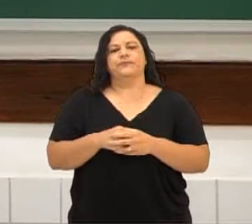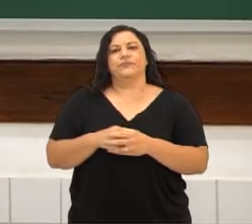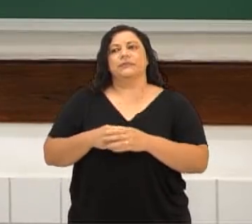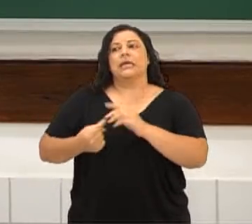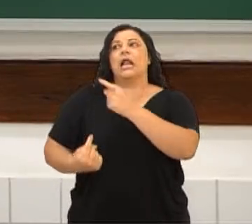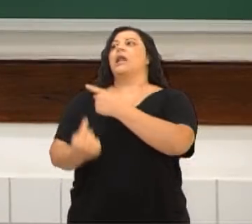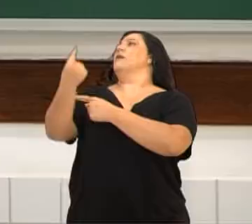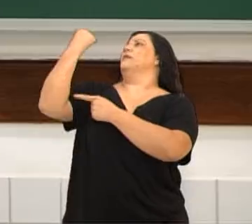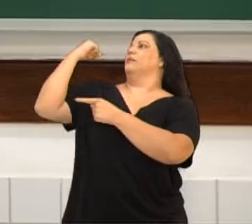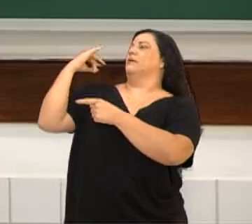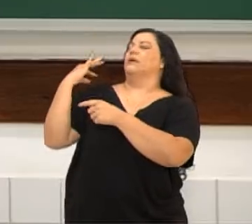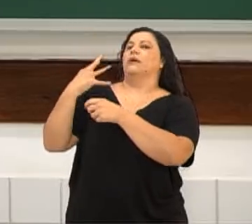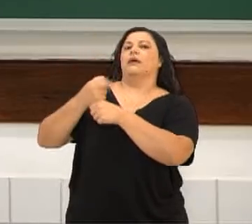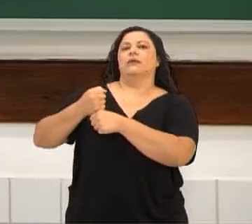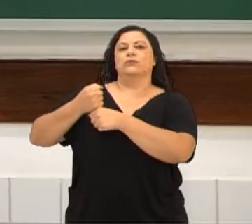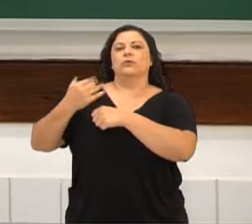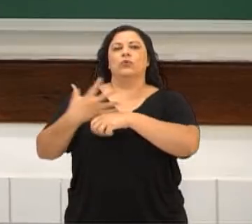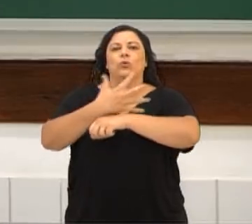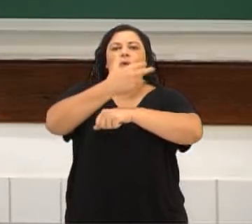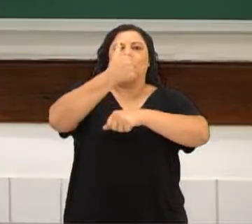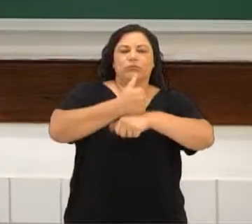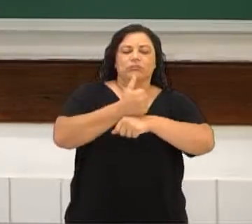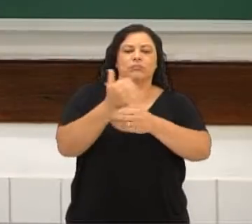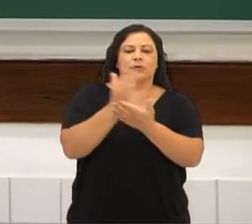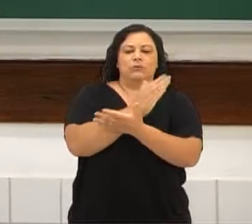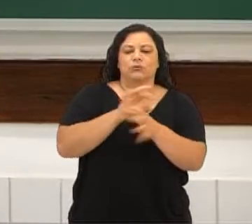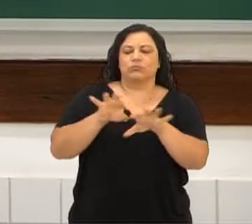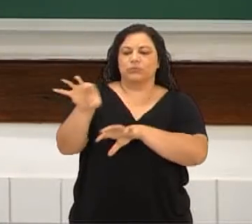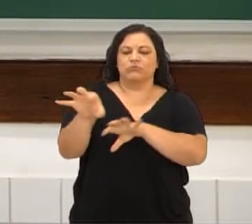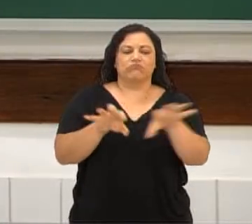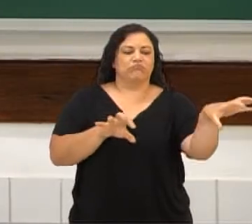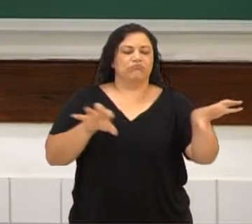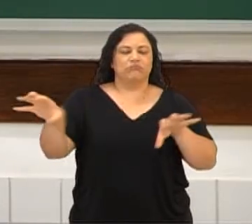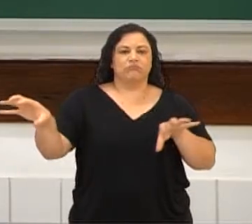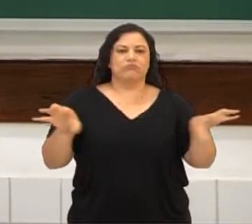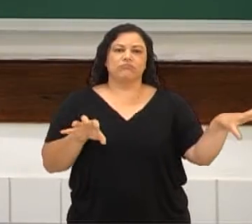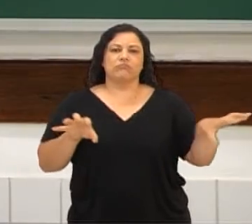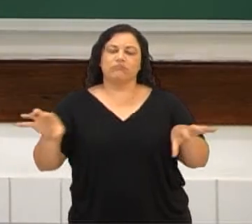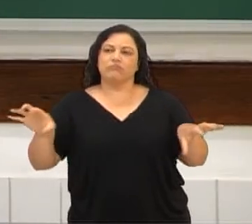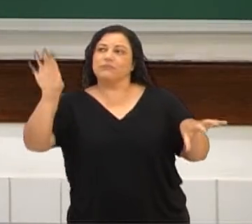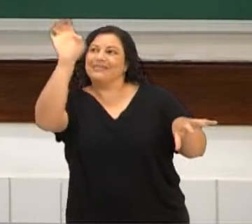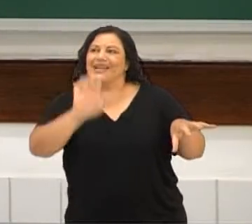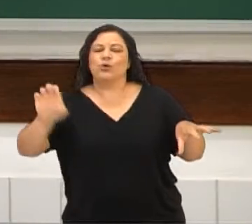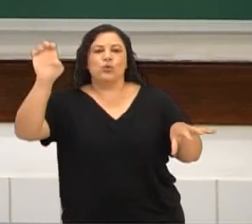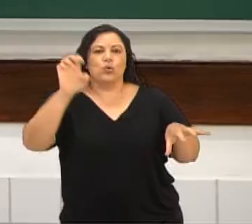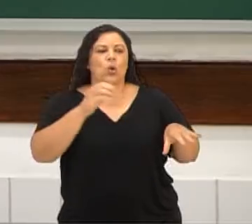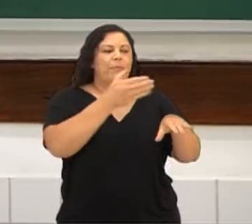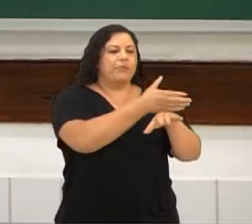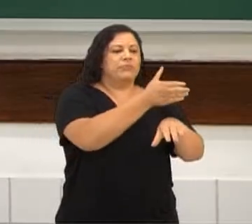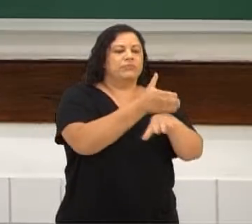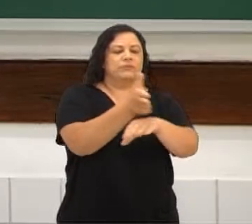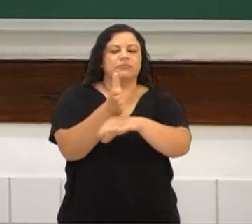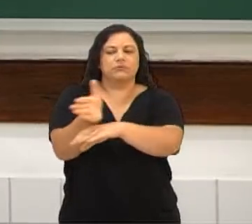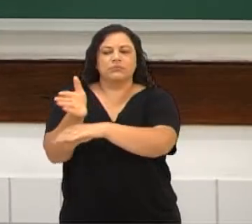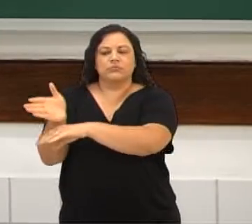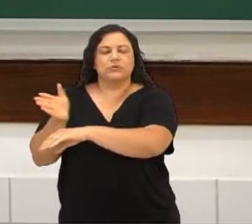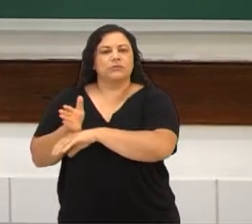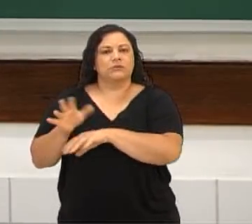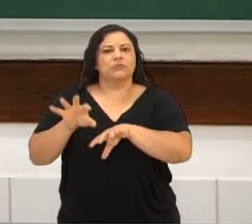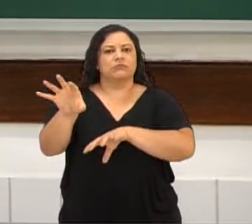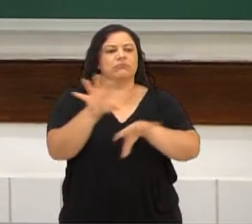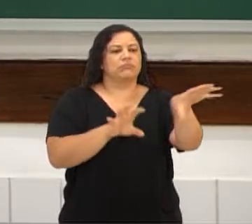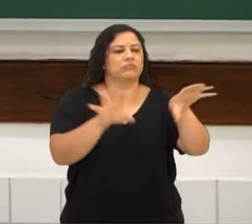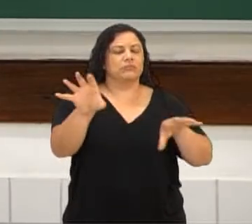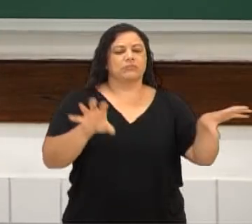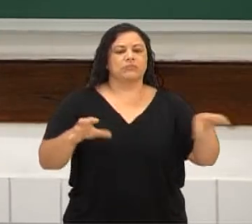né? Fatiaram a África, cada país europeu ficou com uma parte desses territórios aí, e esse